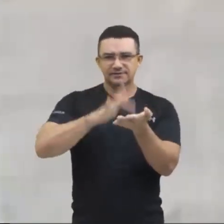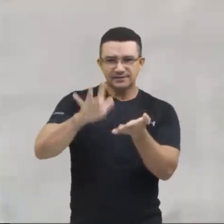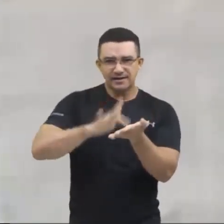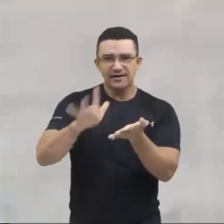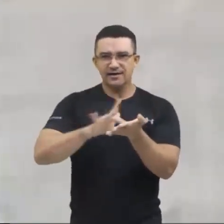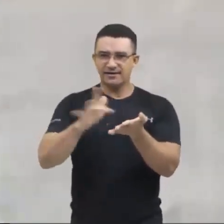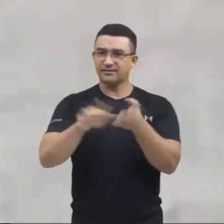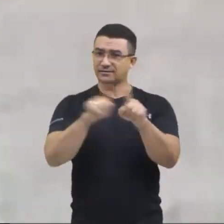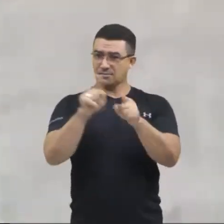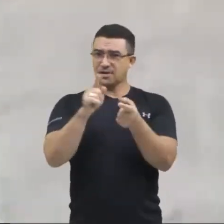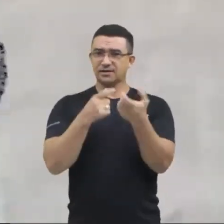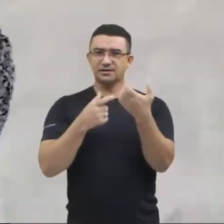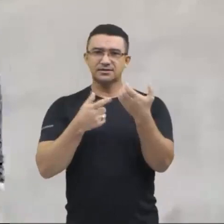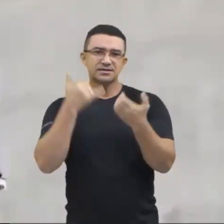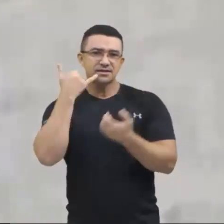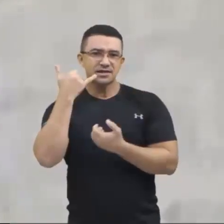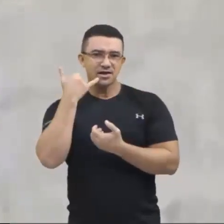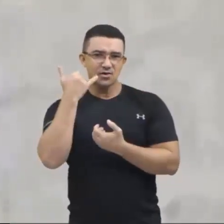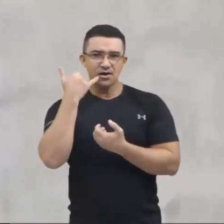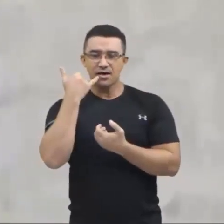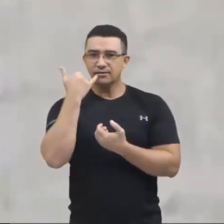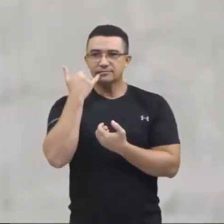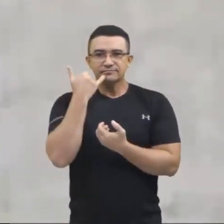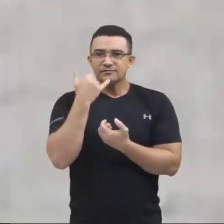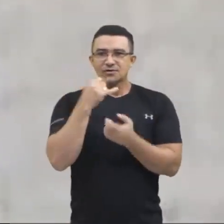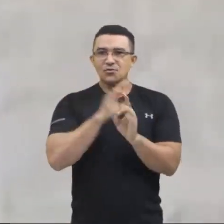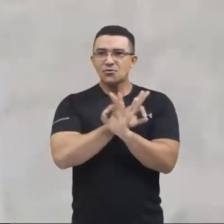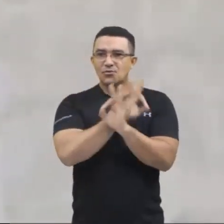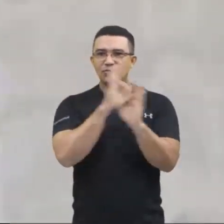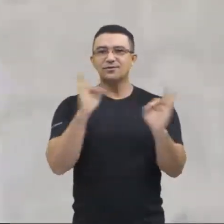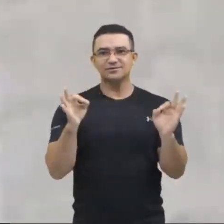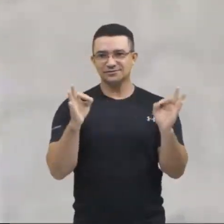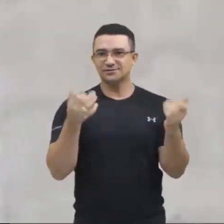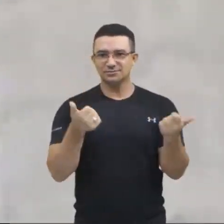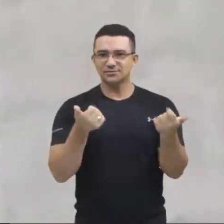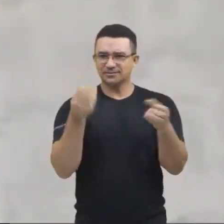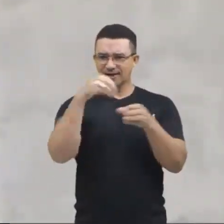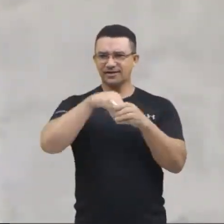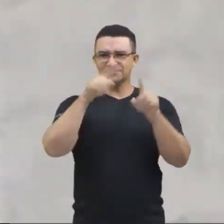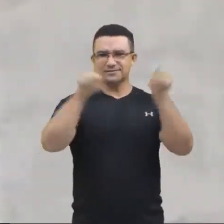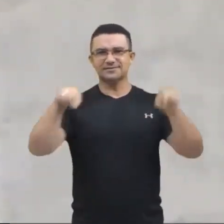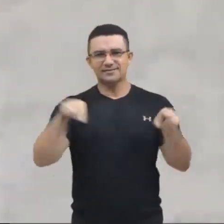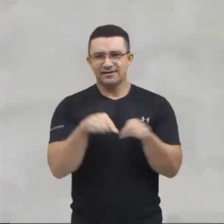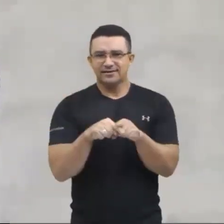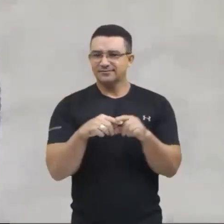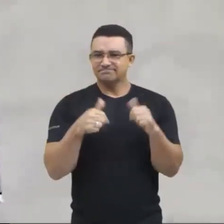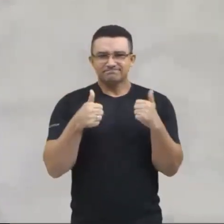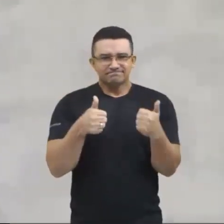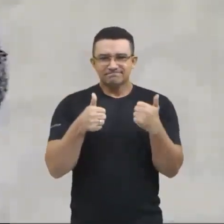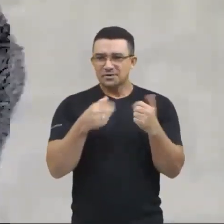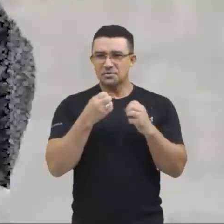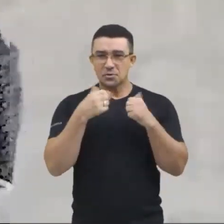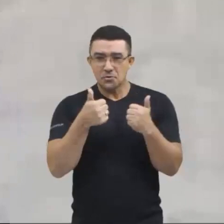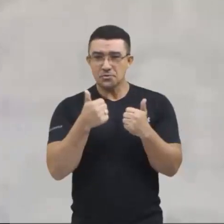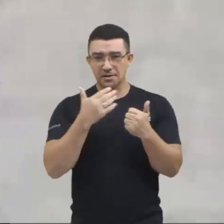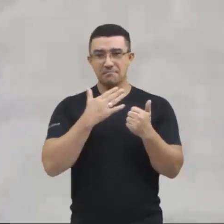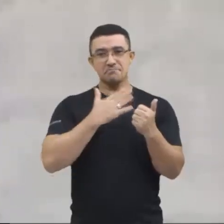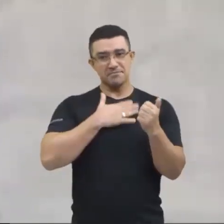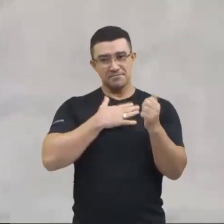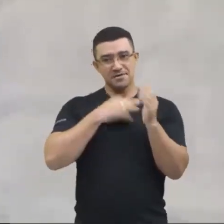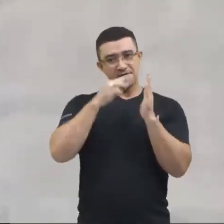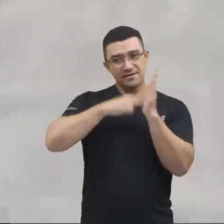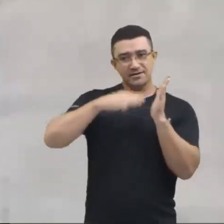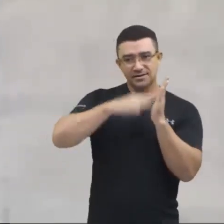mesmo o celular. Nossa, isso surtiu um efeito extraordinário dentro da sala de aula. Inclusive, a minha metodologia se tornou